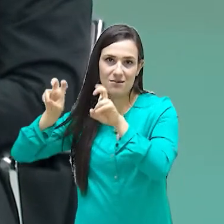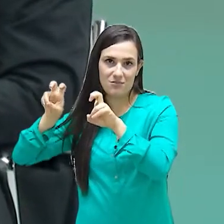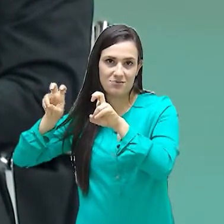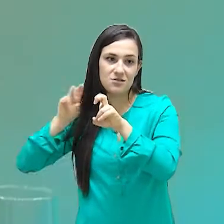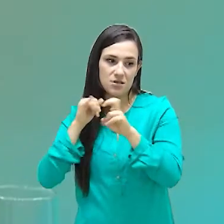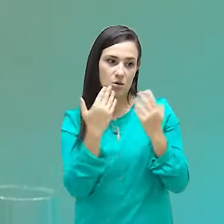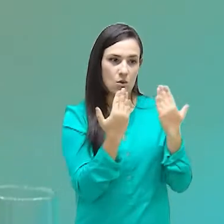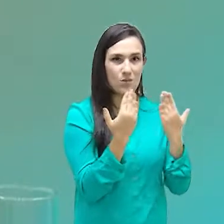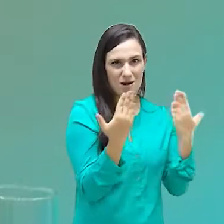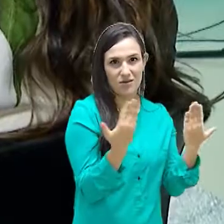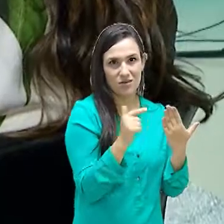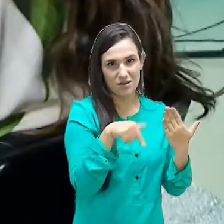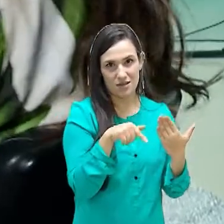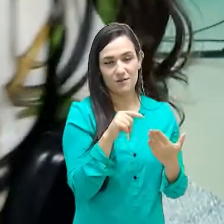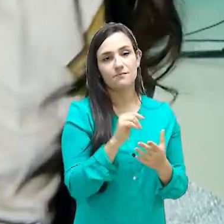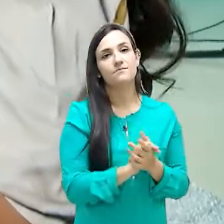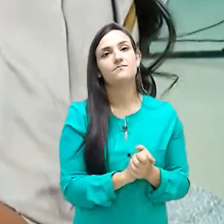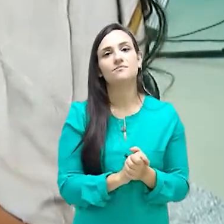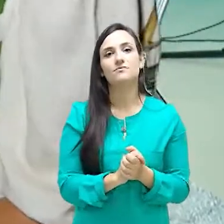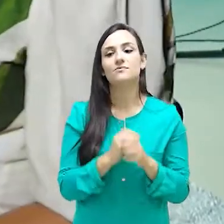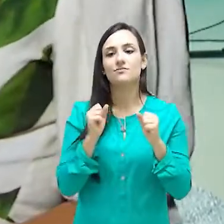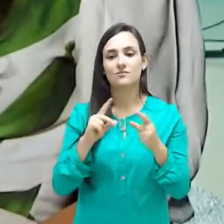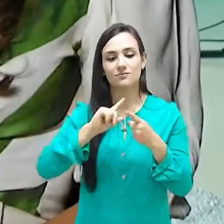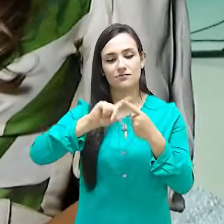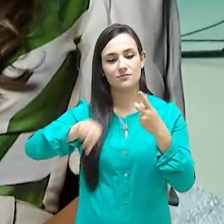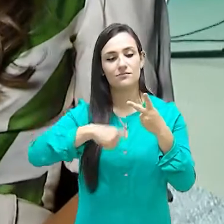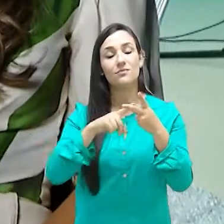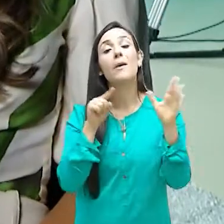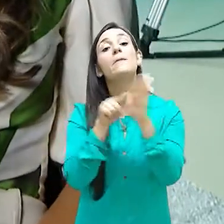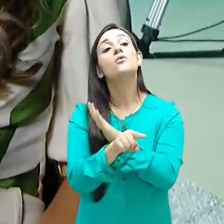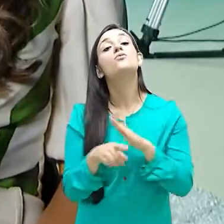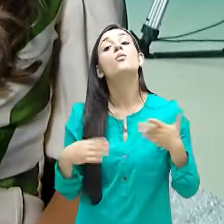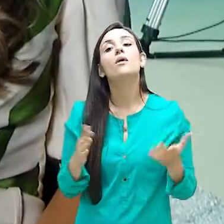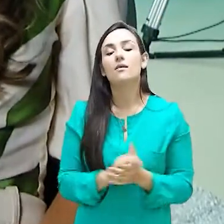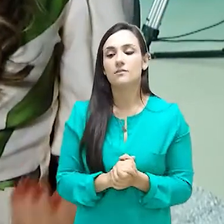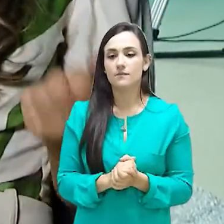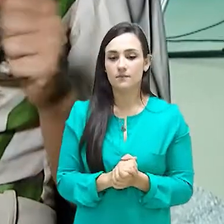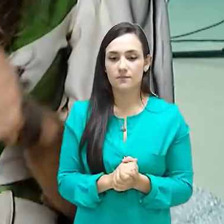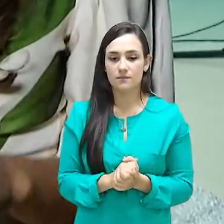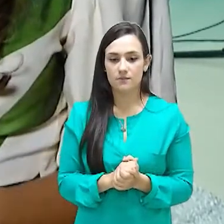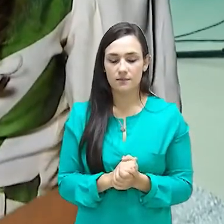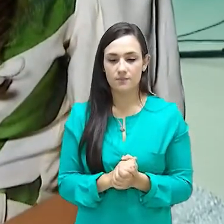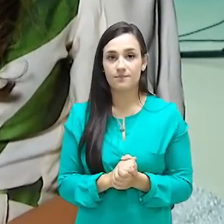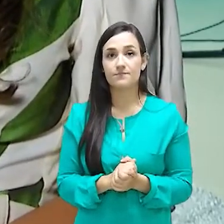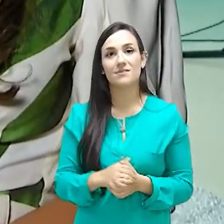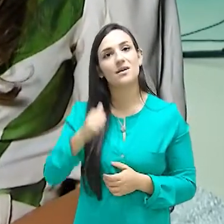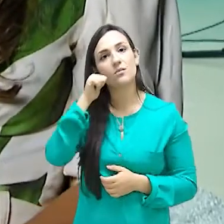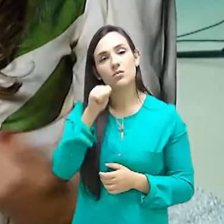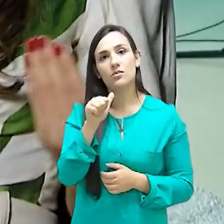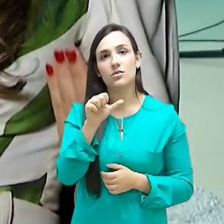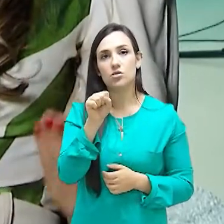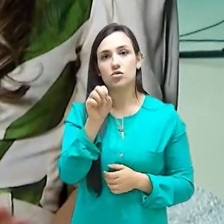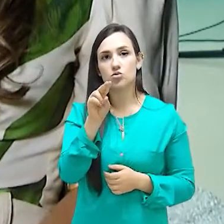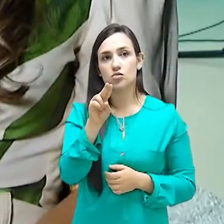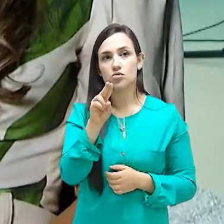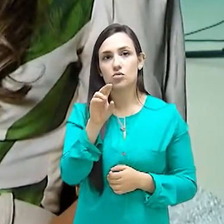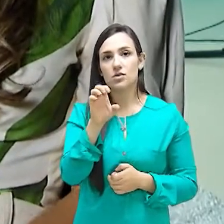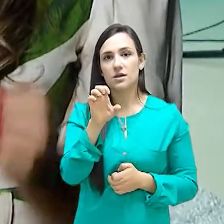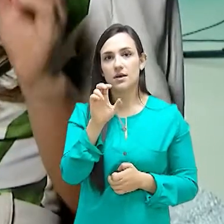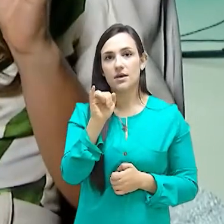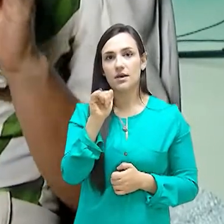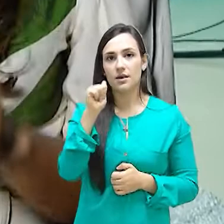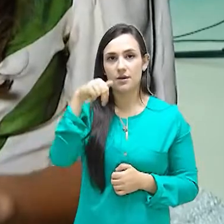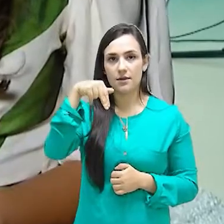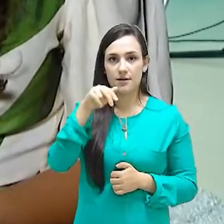direito tributário. Bacana. Vamos para a próxima pergunta, Areta. Quem que falou com a gente agora? Vamos lá. Quem falou com a gente foi a Suiane Subtil. E ela quer saber o